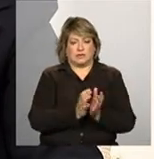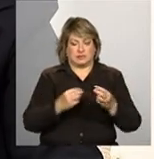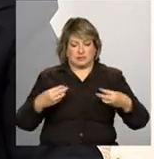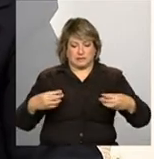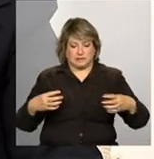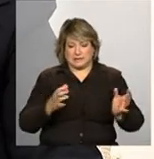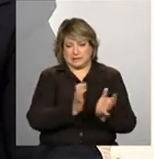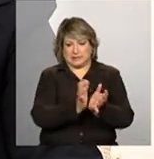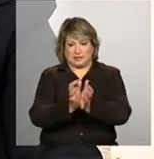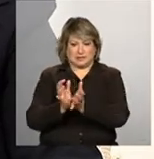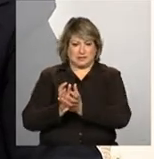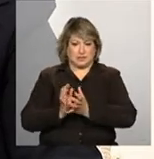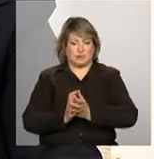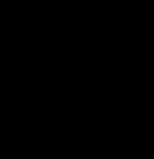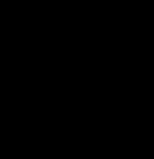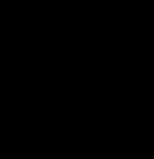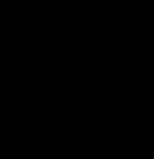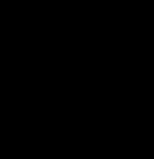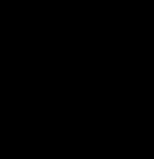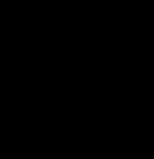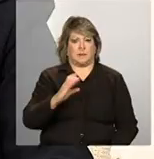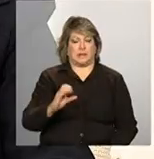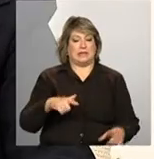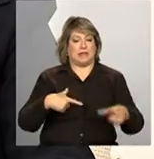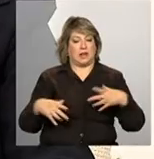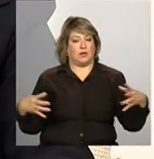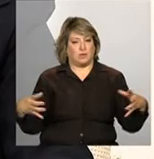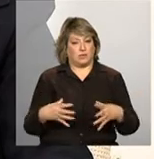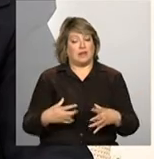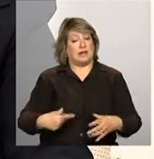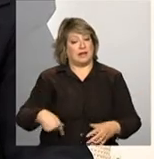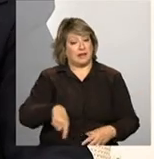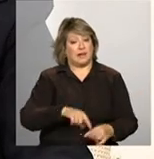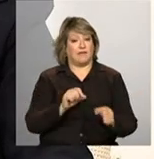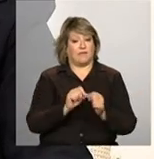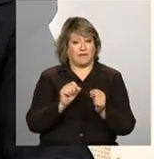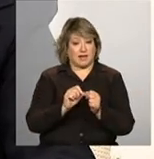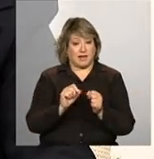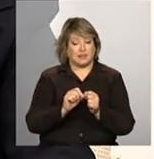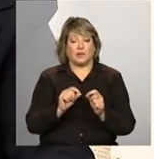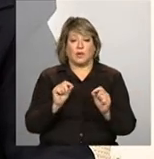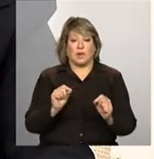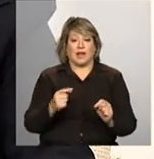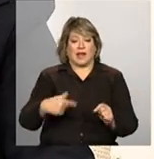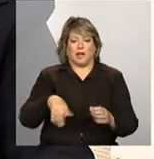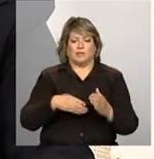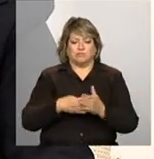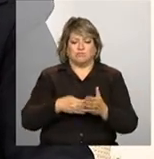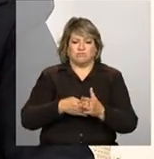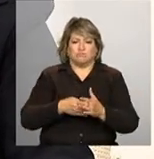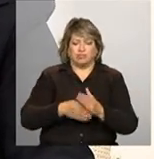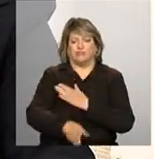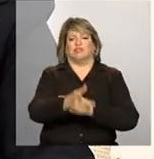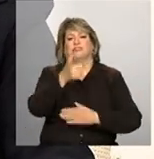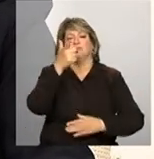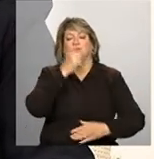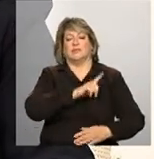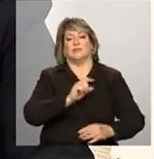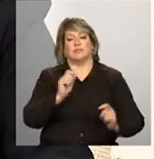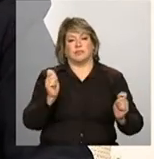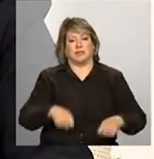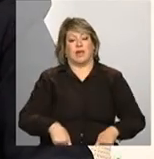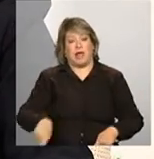fazem parte do programa BPC Trabalho, que fazem com que essas barreiras possam ser superadas e